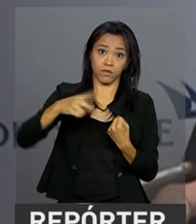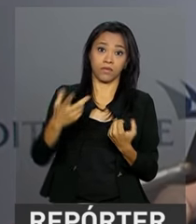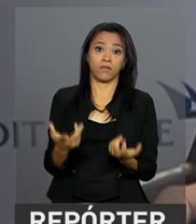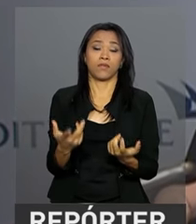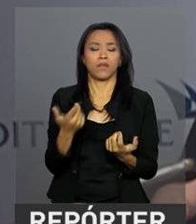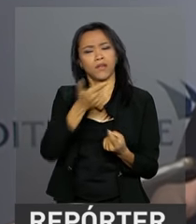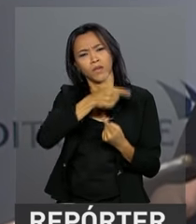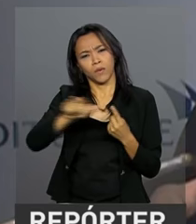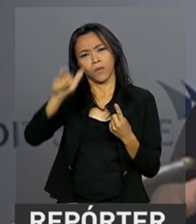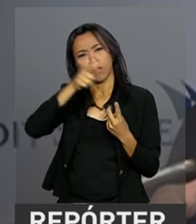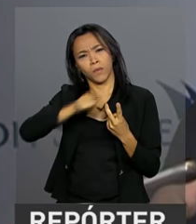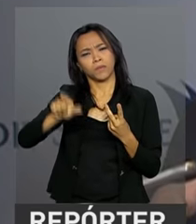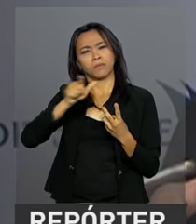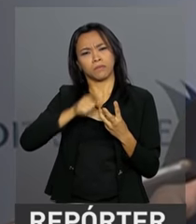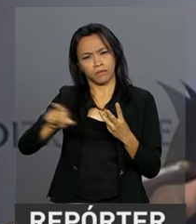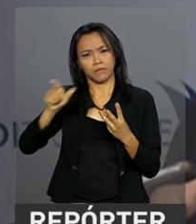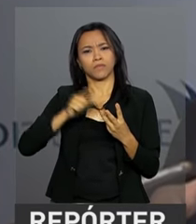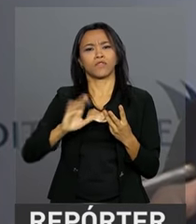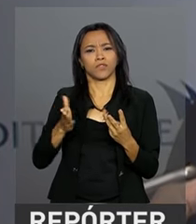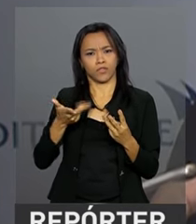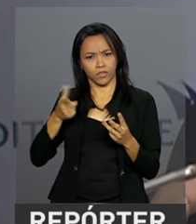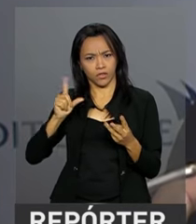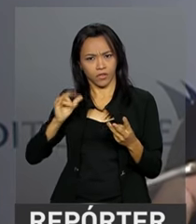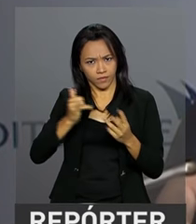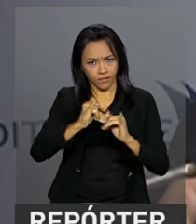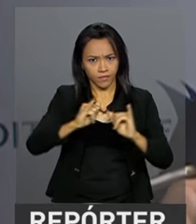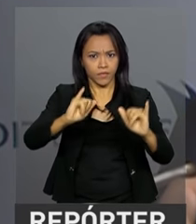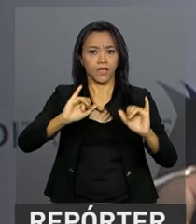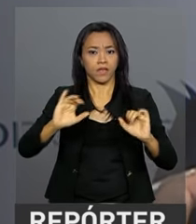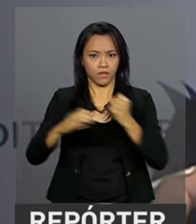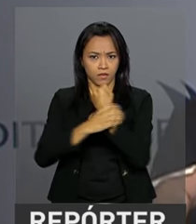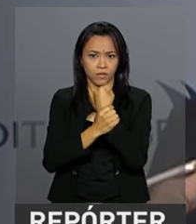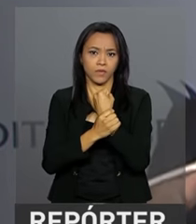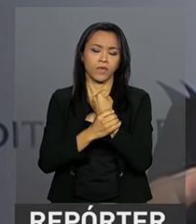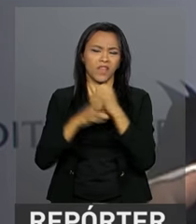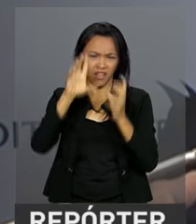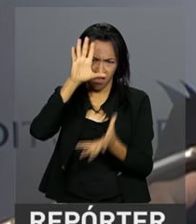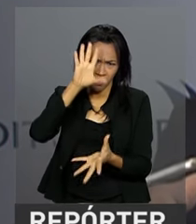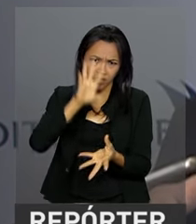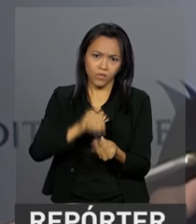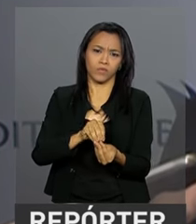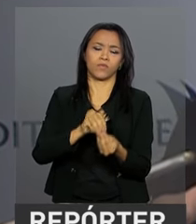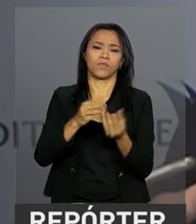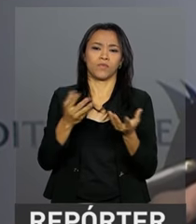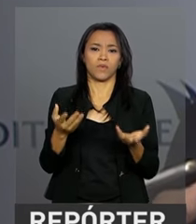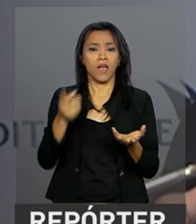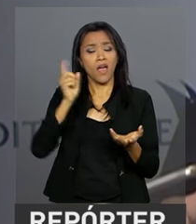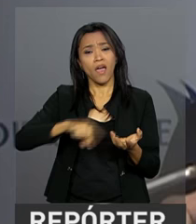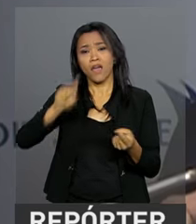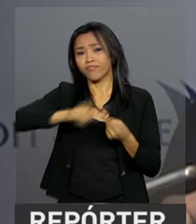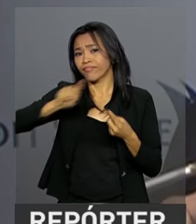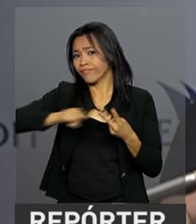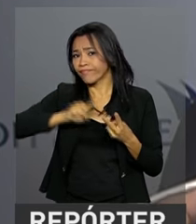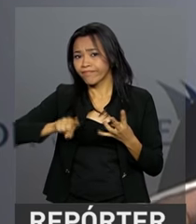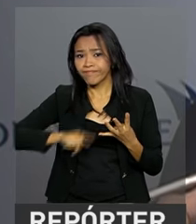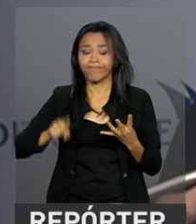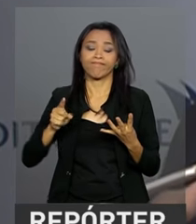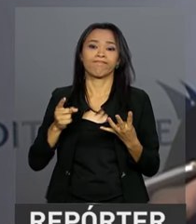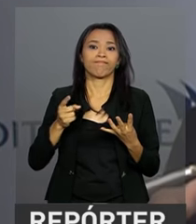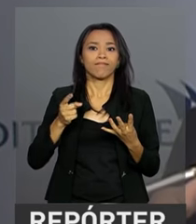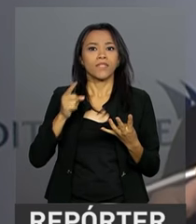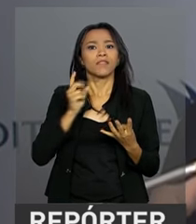exemplo, e outros mecanismos de garantia. Em resumo, é um conjunto intenso